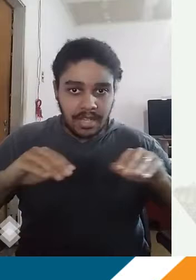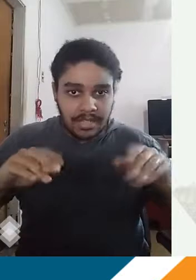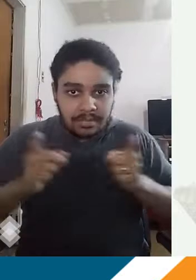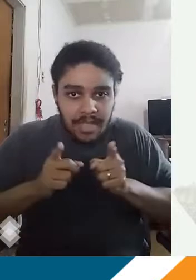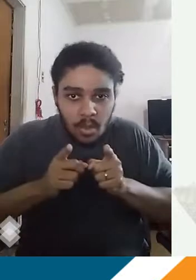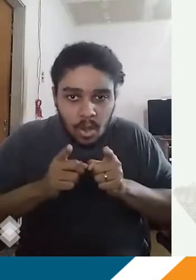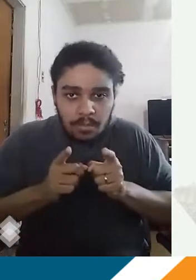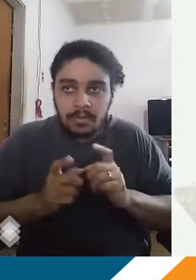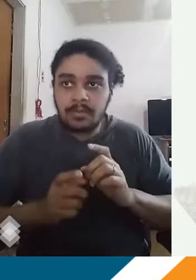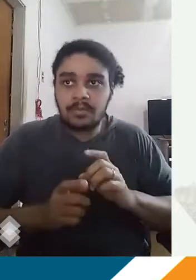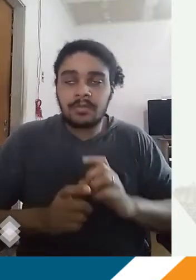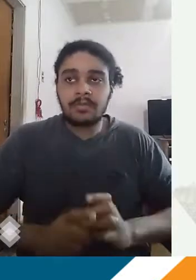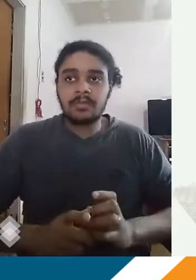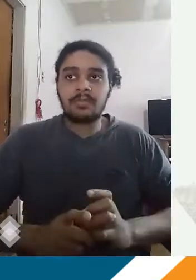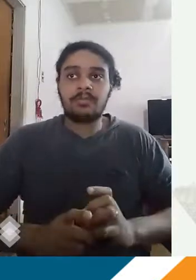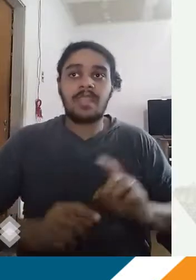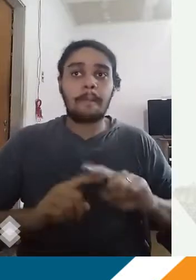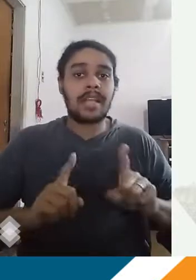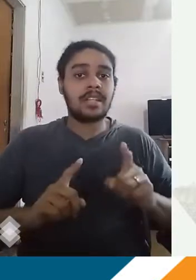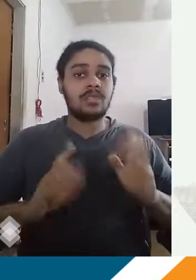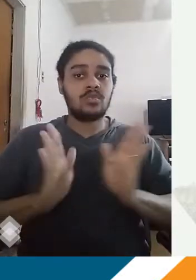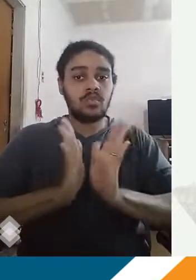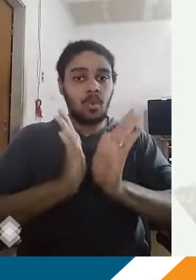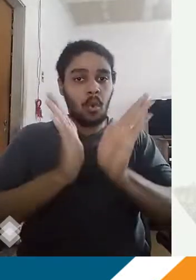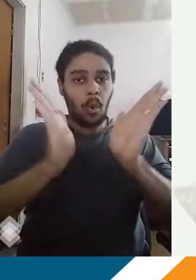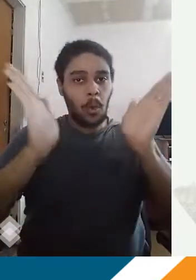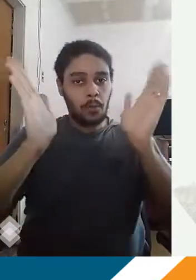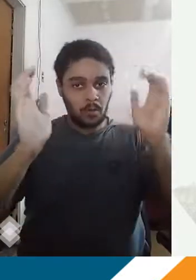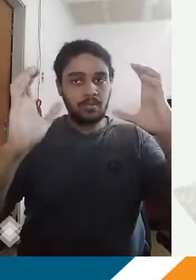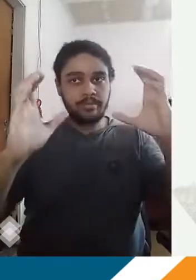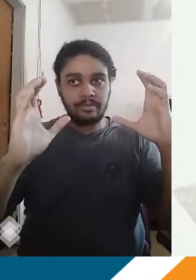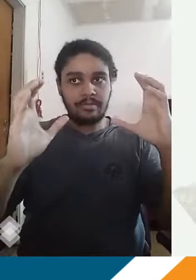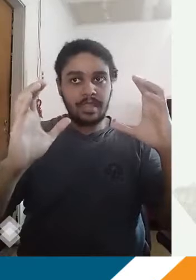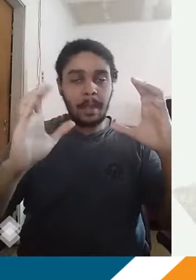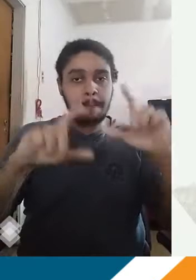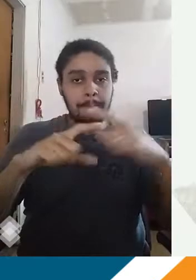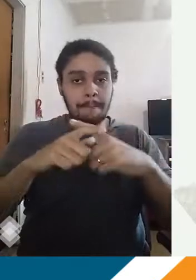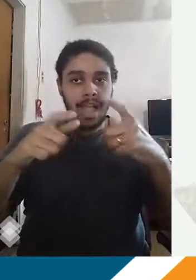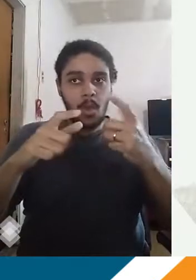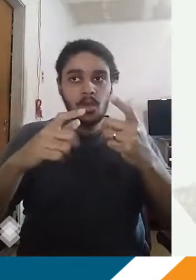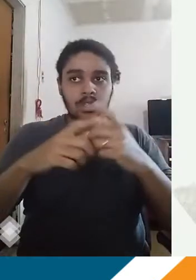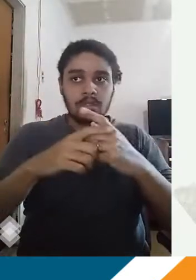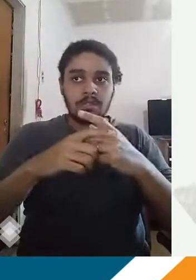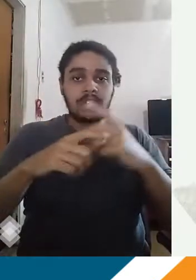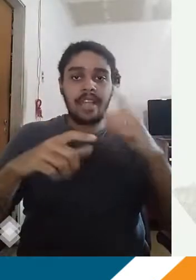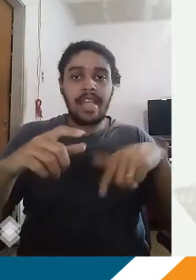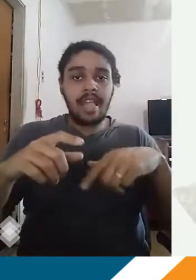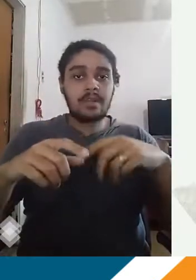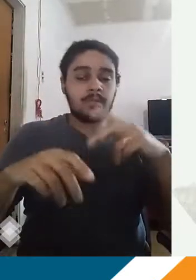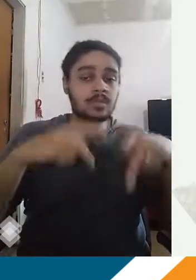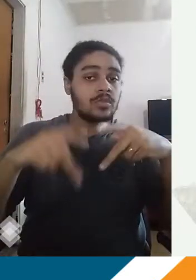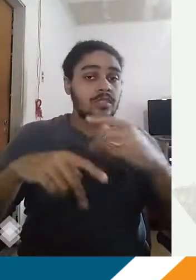menor, porque a taxa de fecundidade e a taxa de natalidade vai ser baixa, mas o corpo da pirâmide ali, que significa a